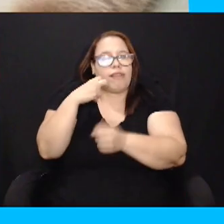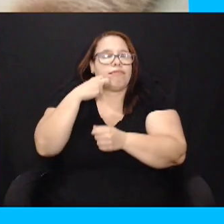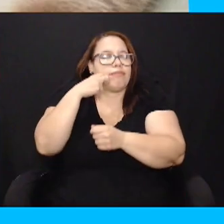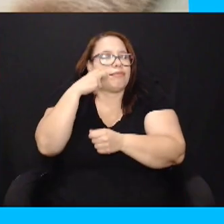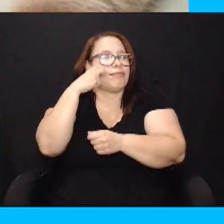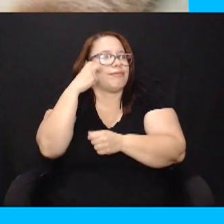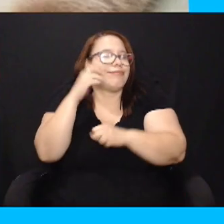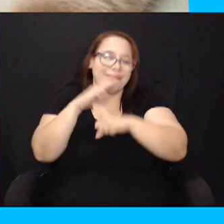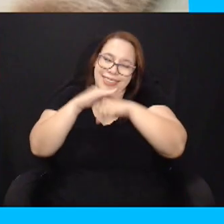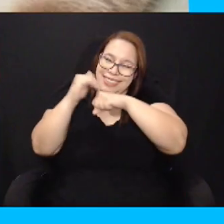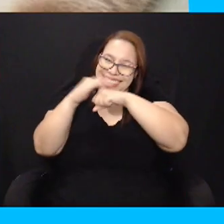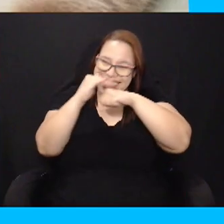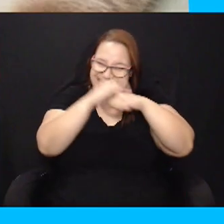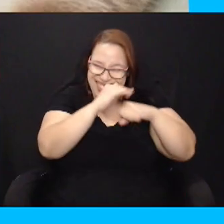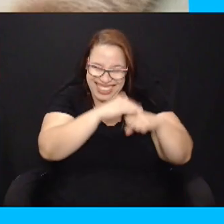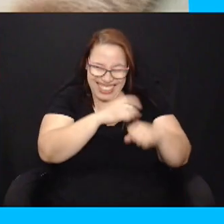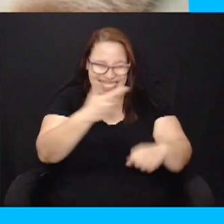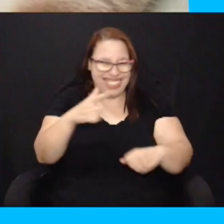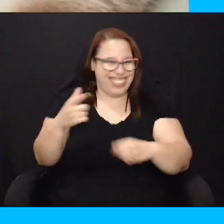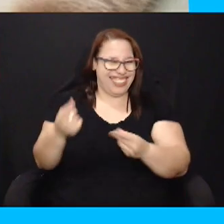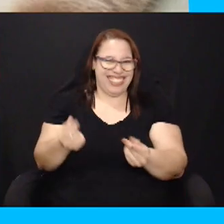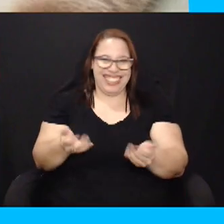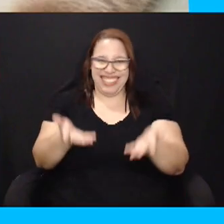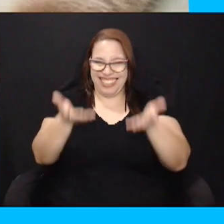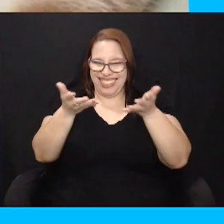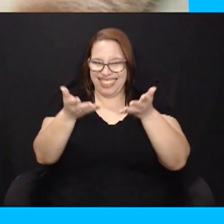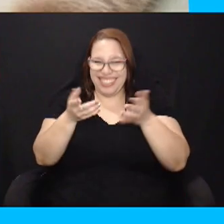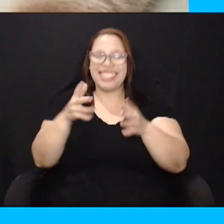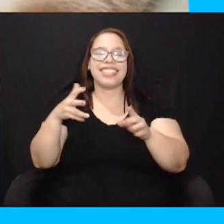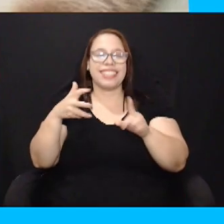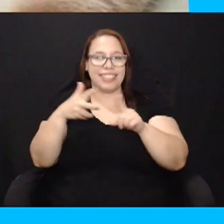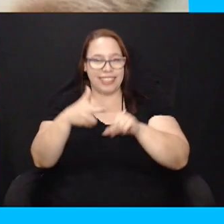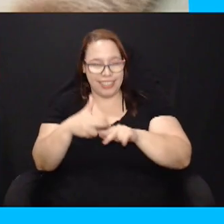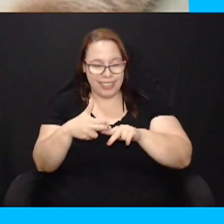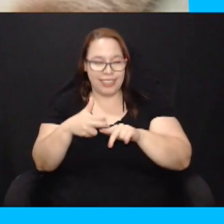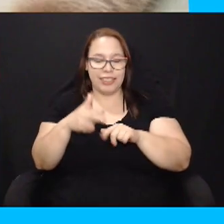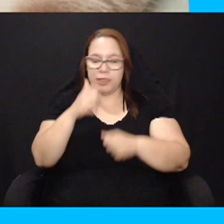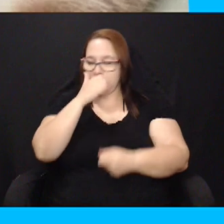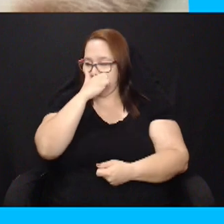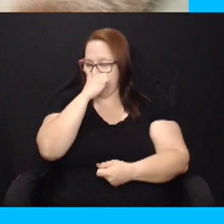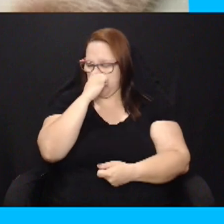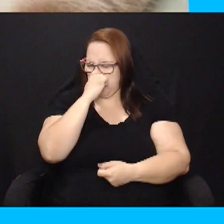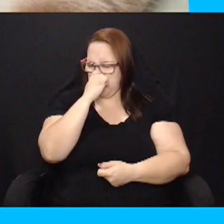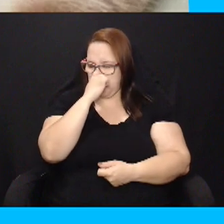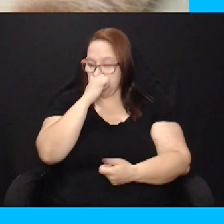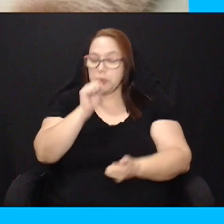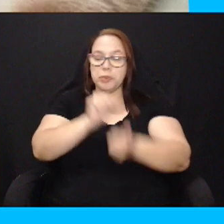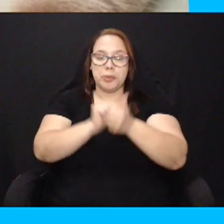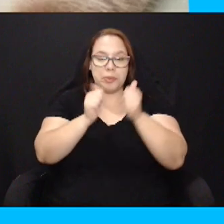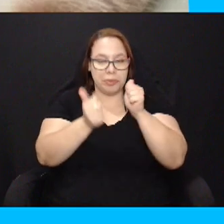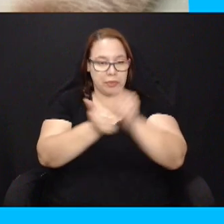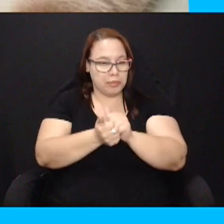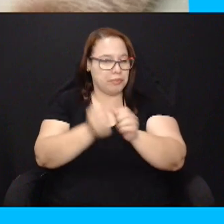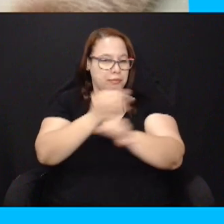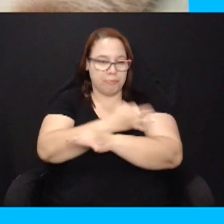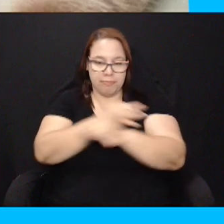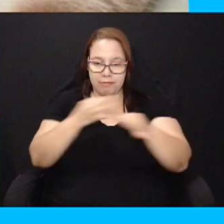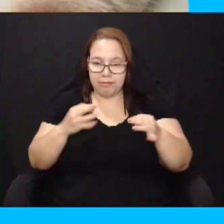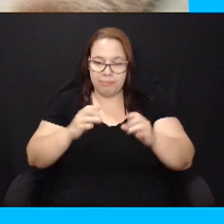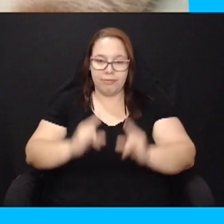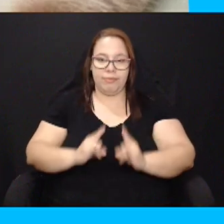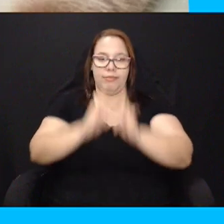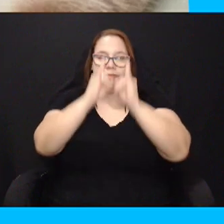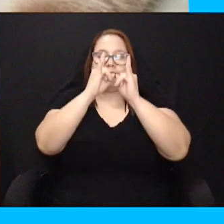carinho sem economia. Já é castrado, vermifugado e se adapta super bem a apartamento. Um